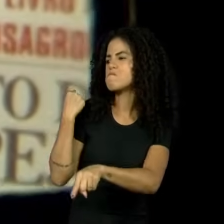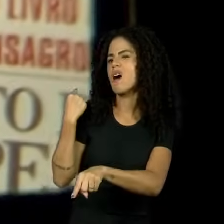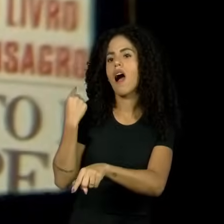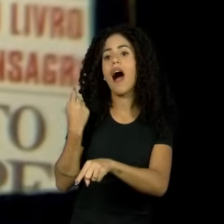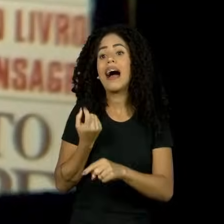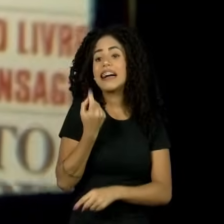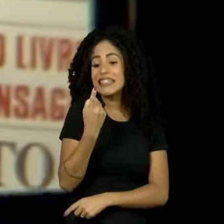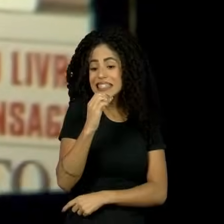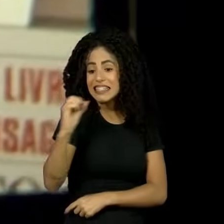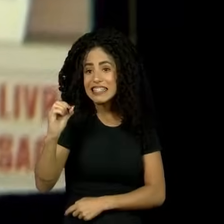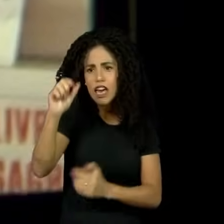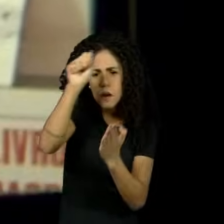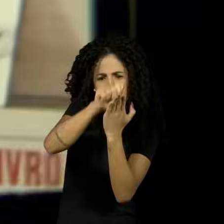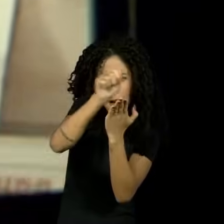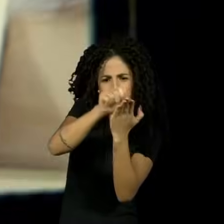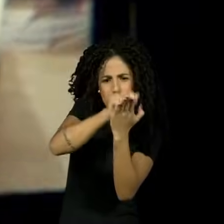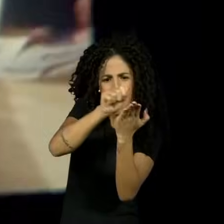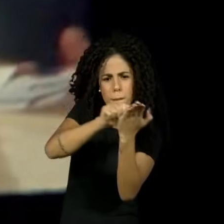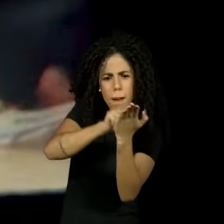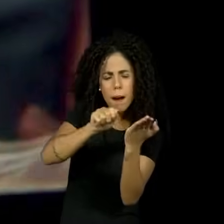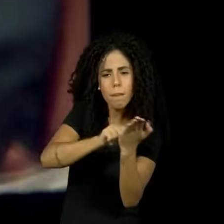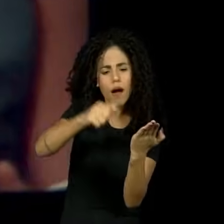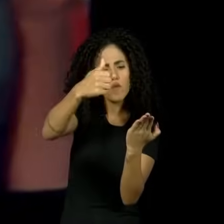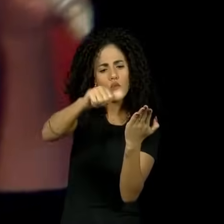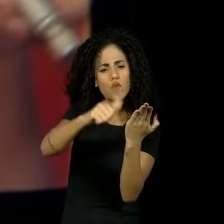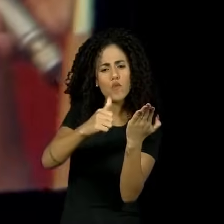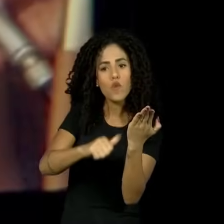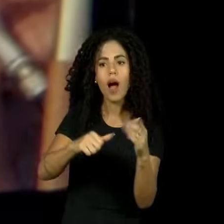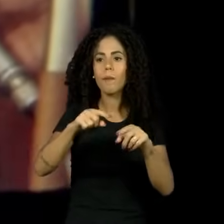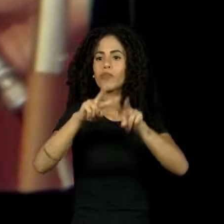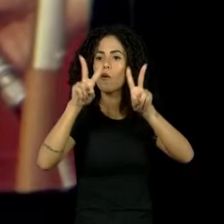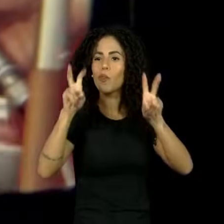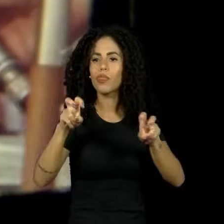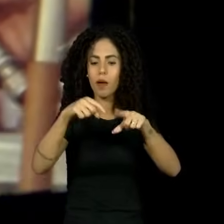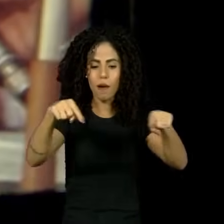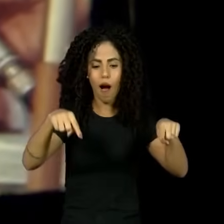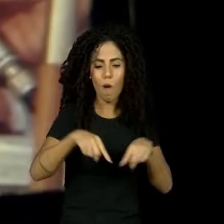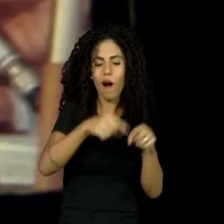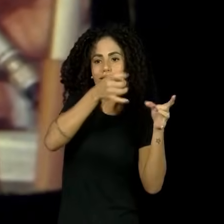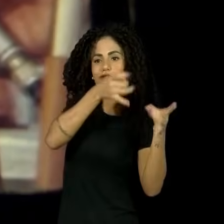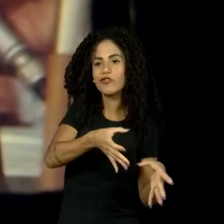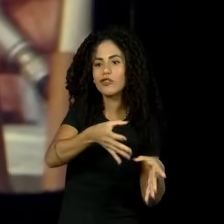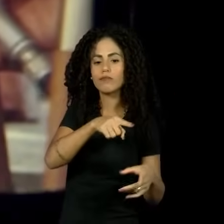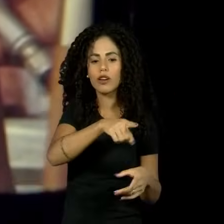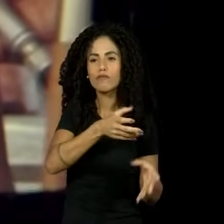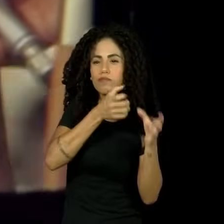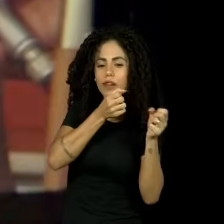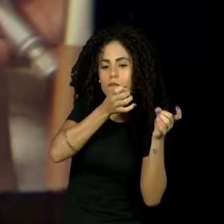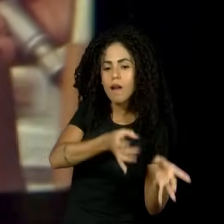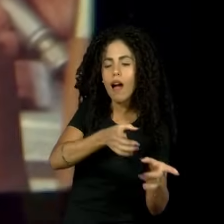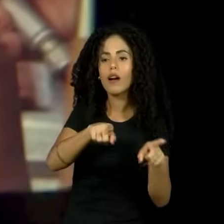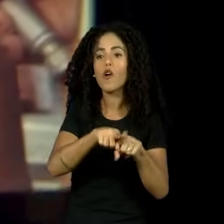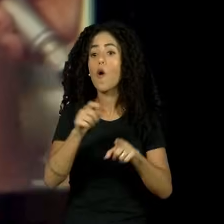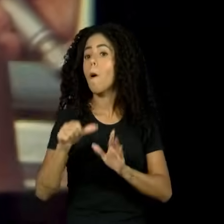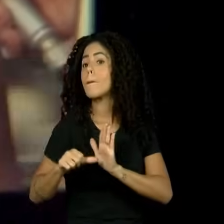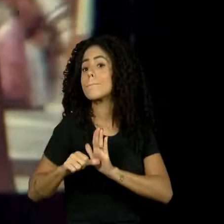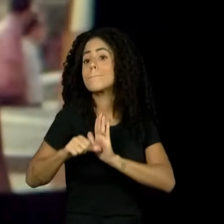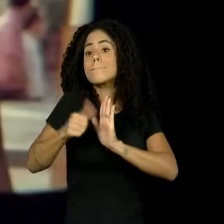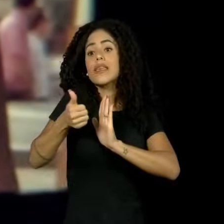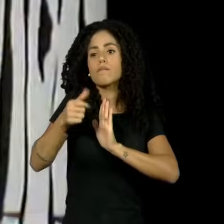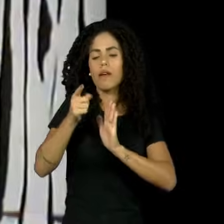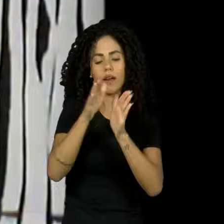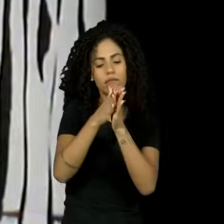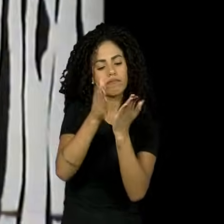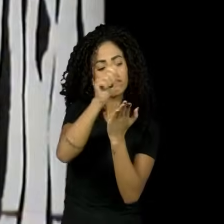100 livros analisados, quando o livro O Quarto de Despejo é apontado como o primeiro